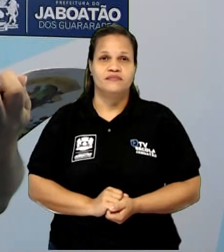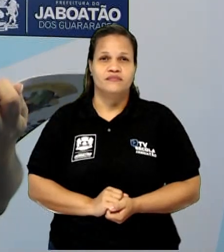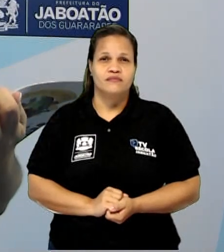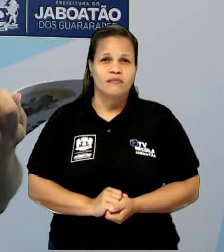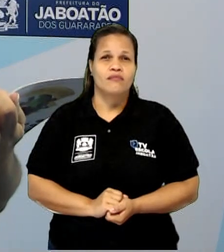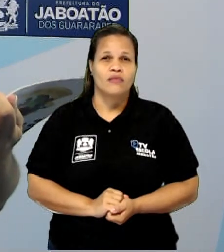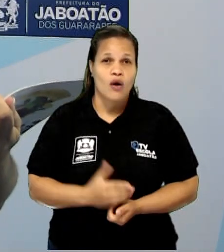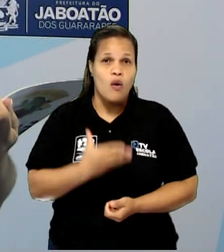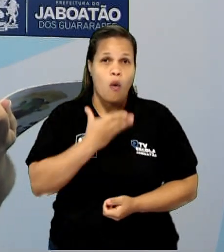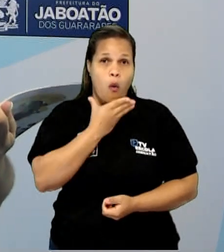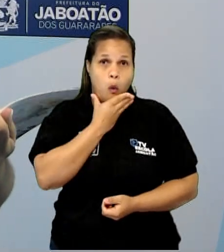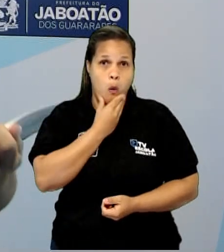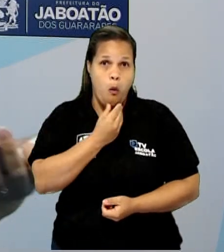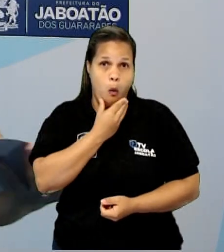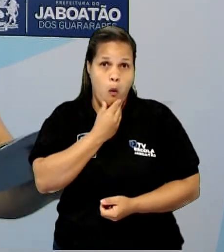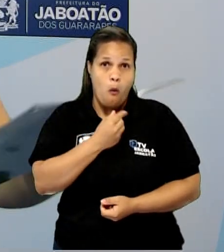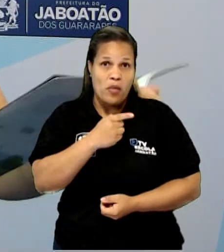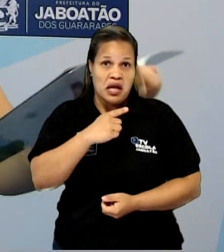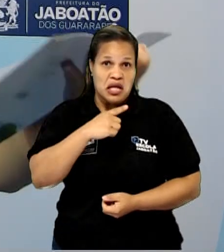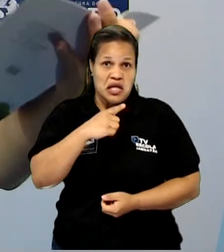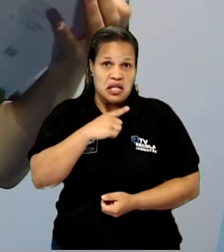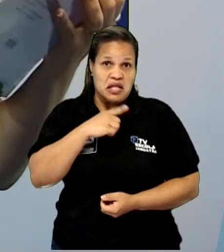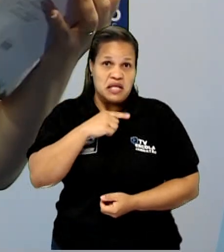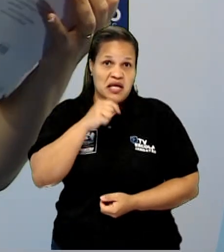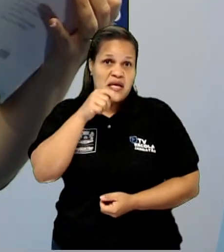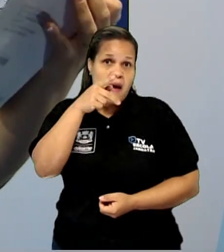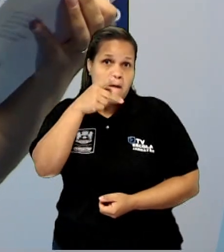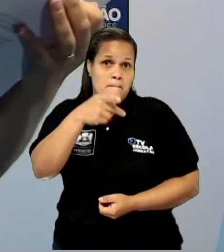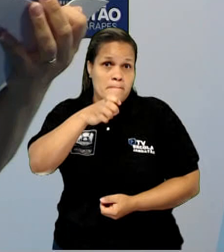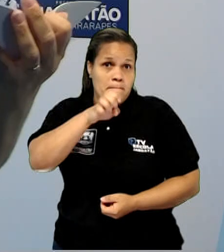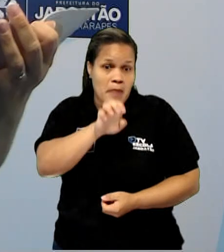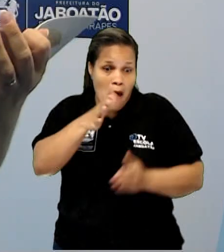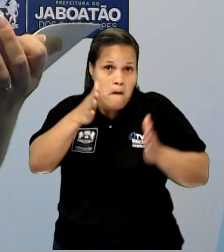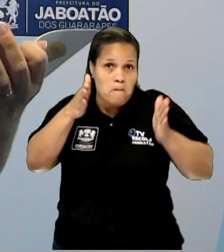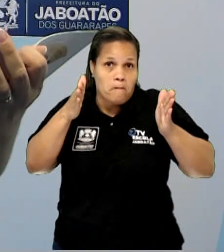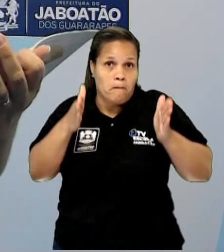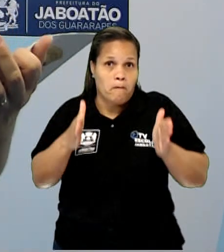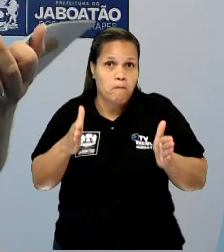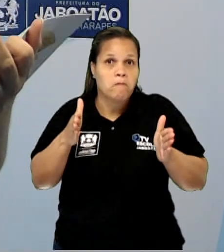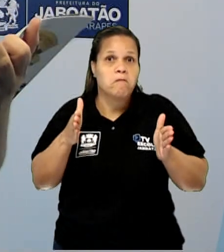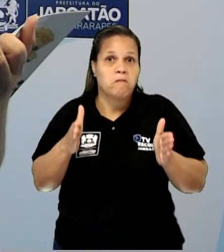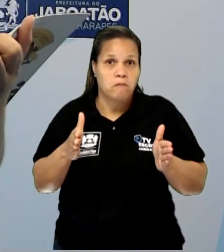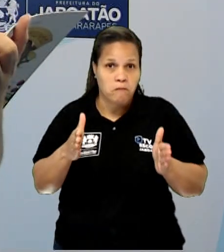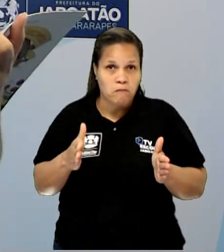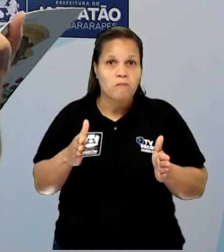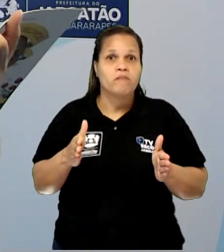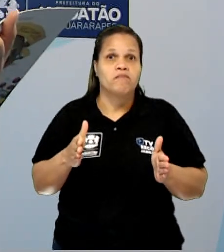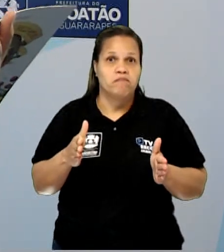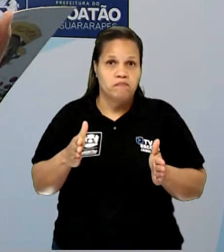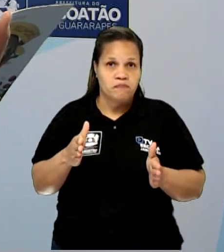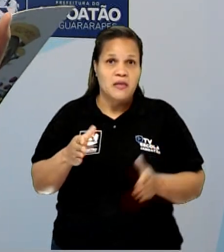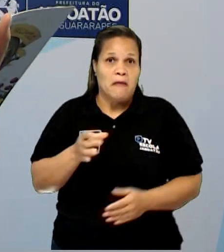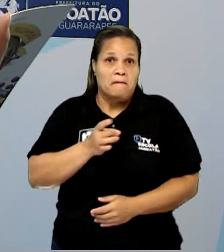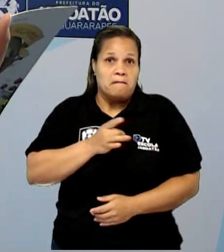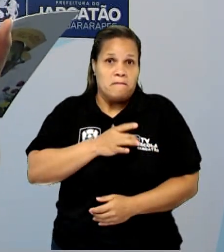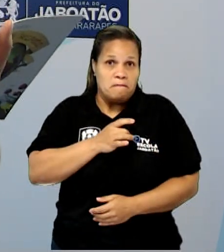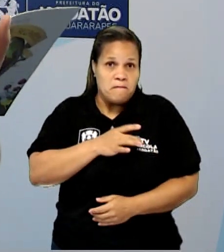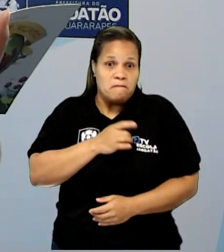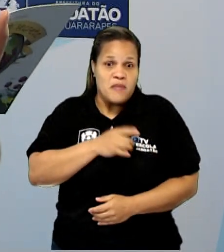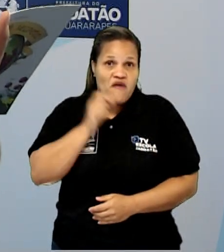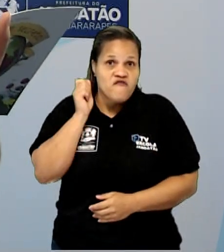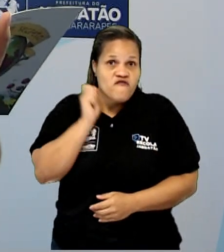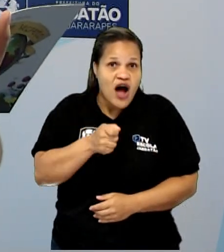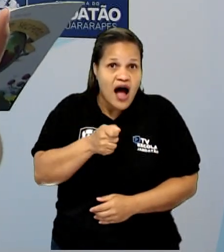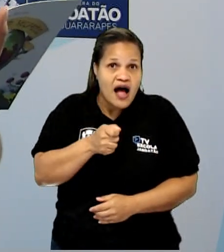Ele tinha pés enormes, era deste tamanhão. Assustava sempre as fadas com seu